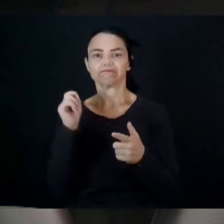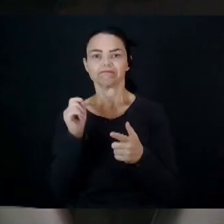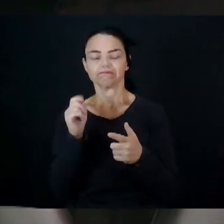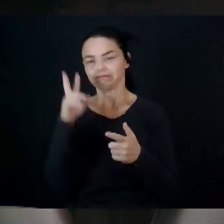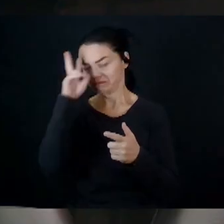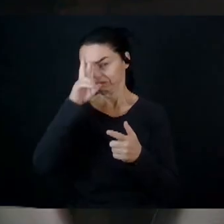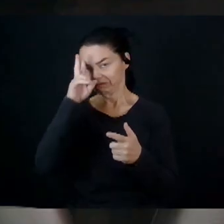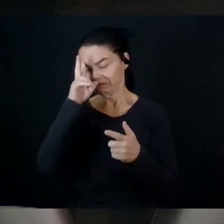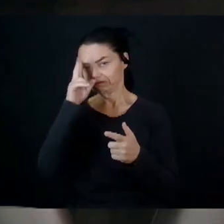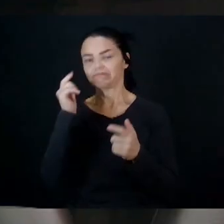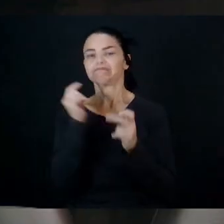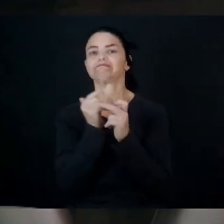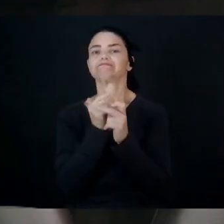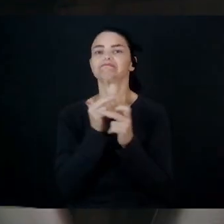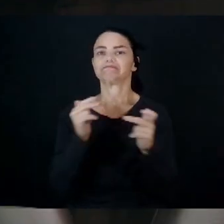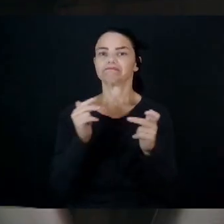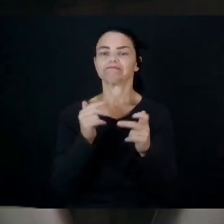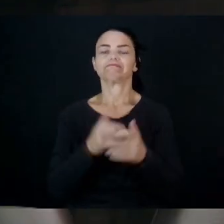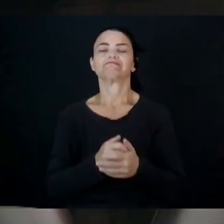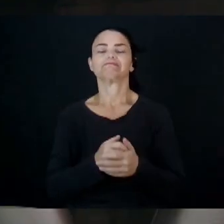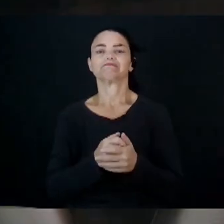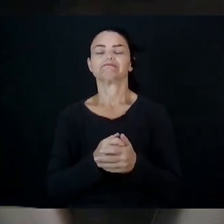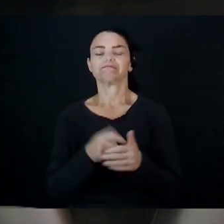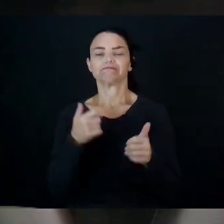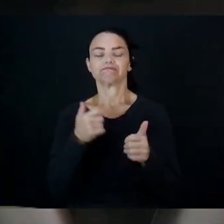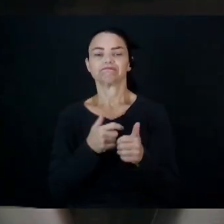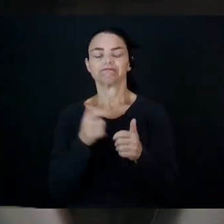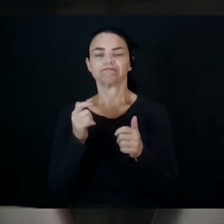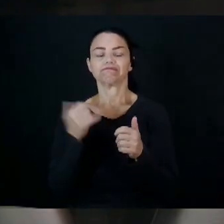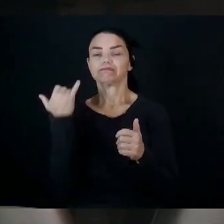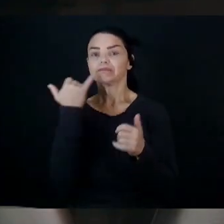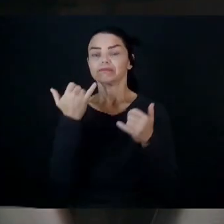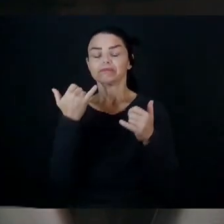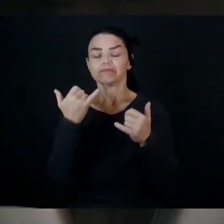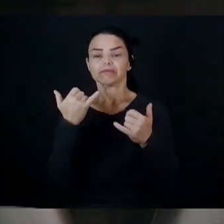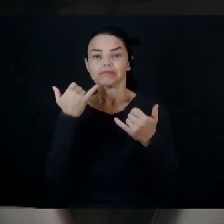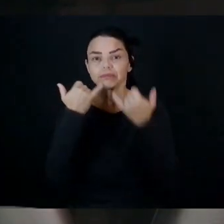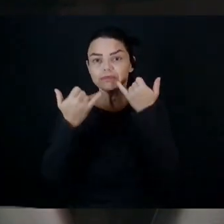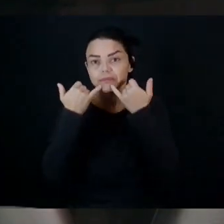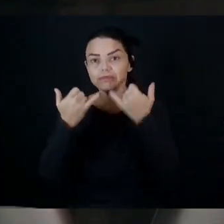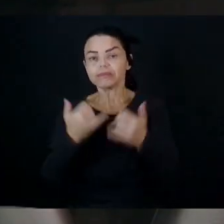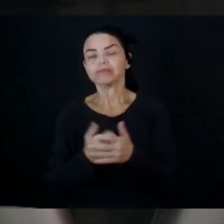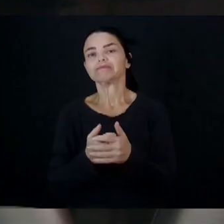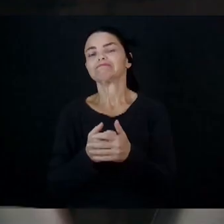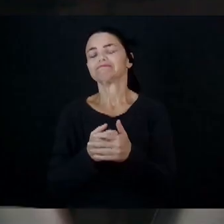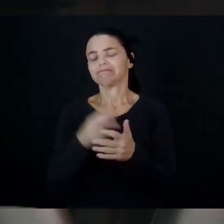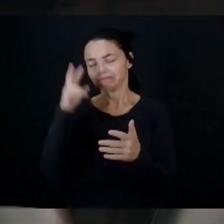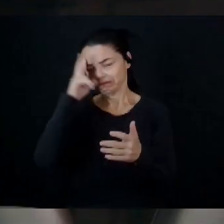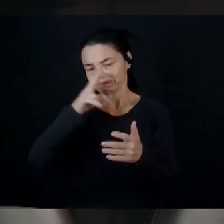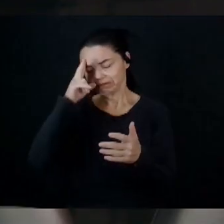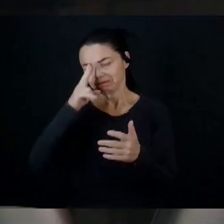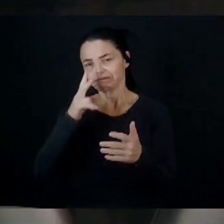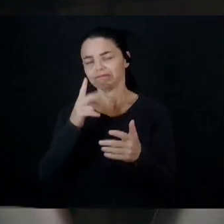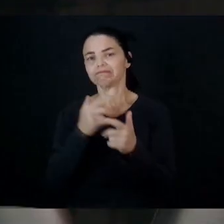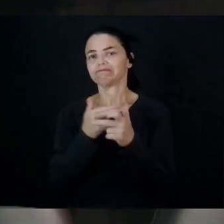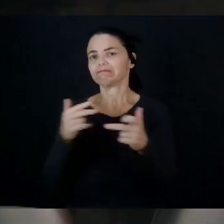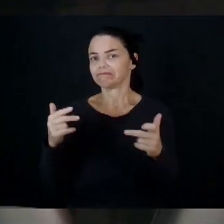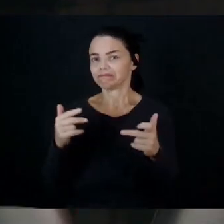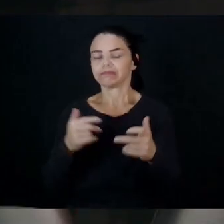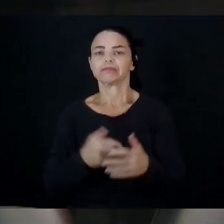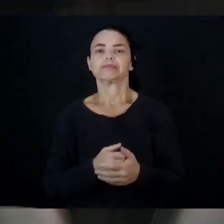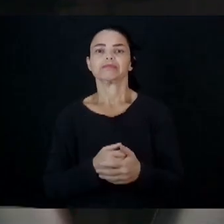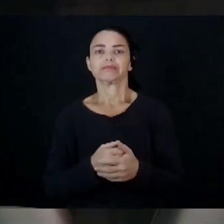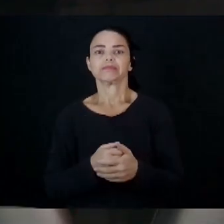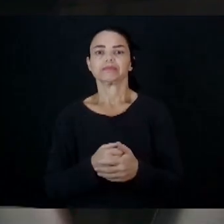uma coisa, mais a gente reforça aquela informação. E quanto mais a gente lembra de alguma coisa,